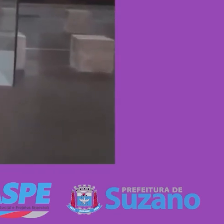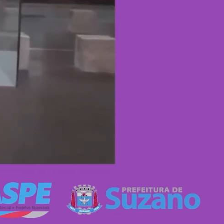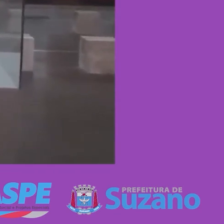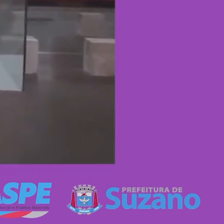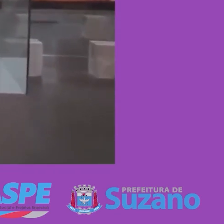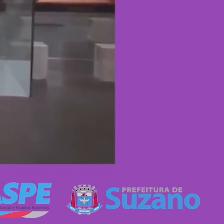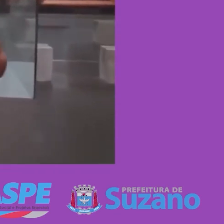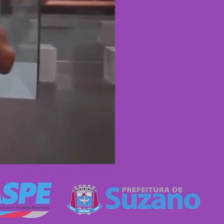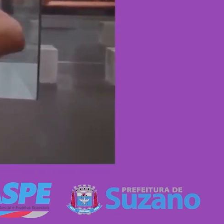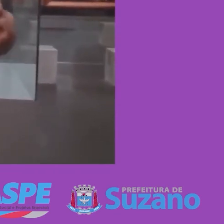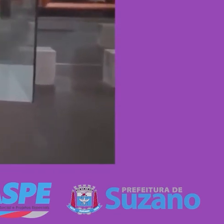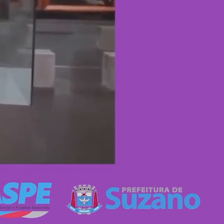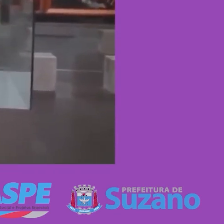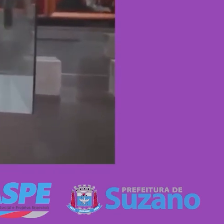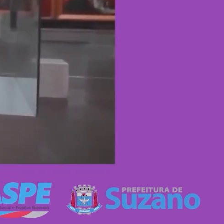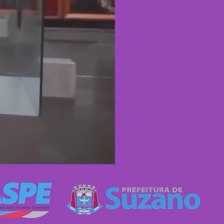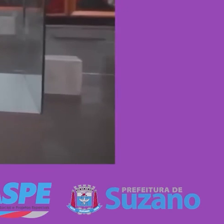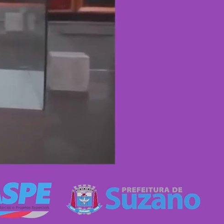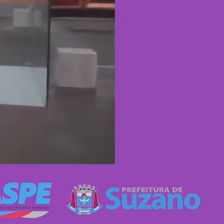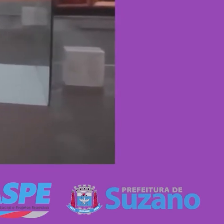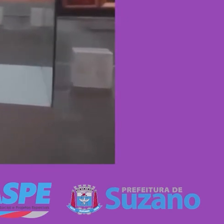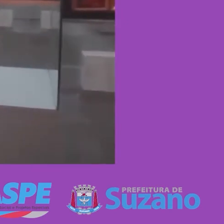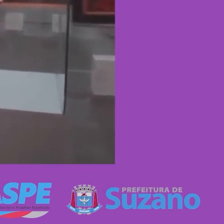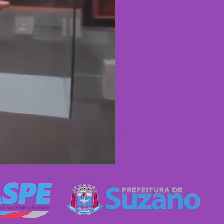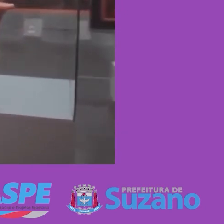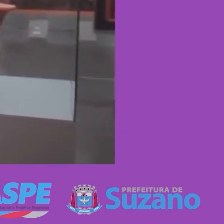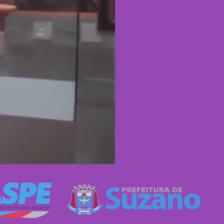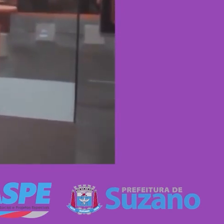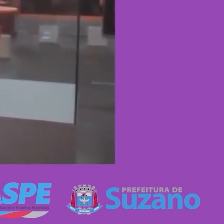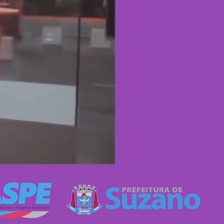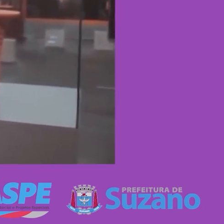Queremos preservar a nossa língua, nossa história e o nosso valor.